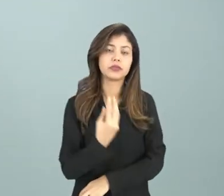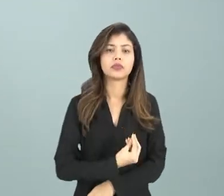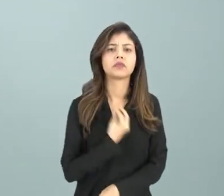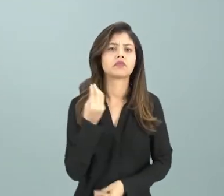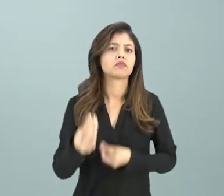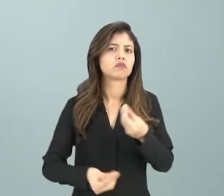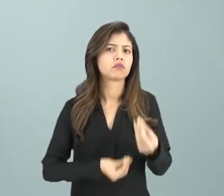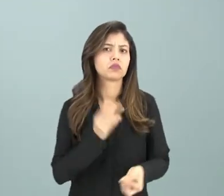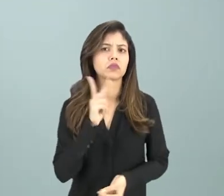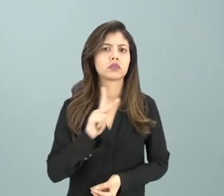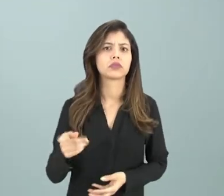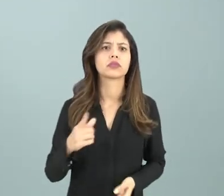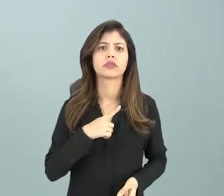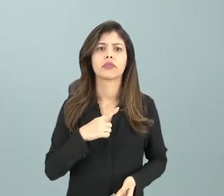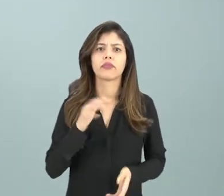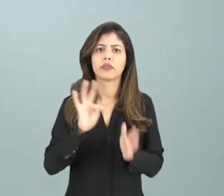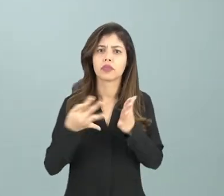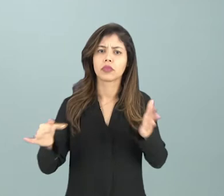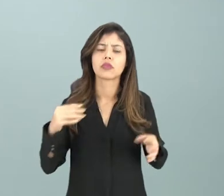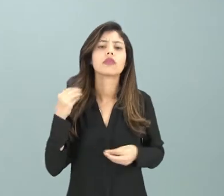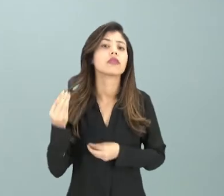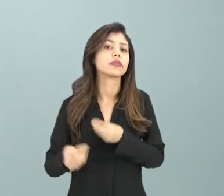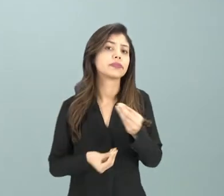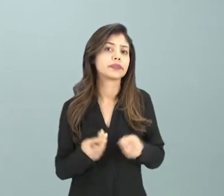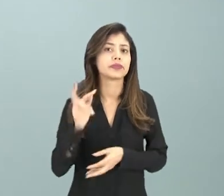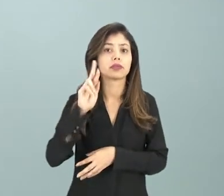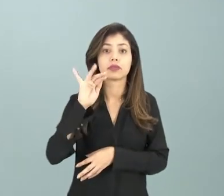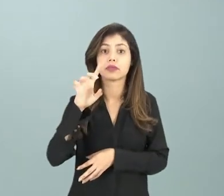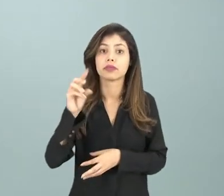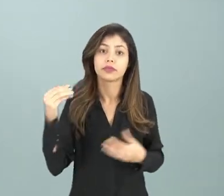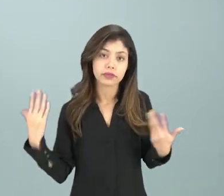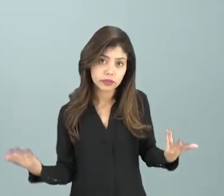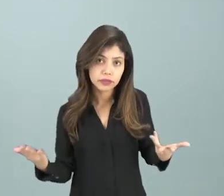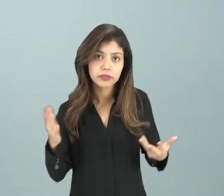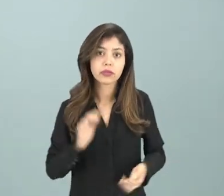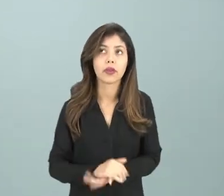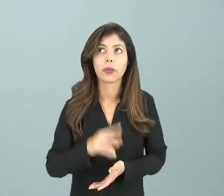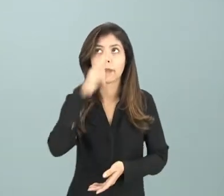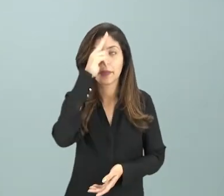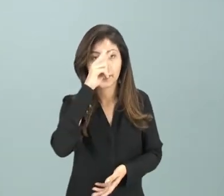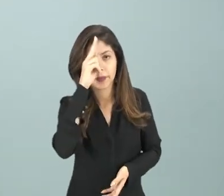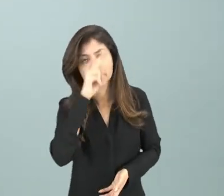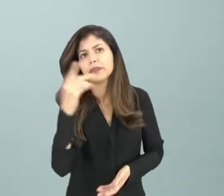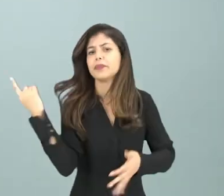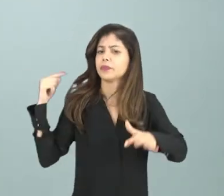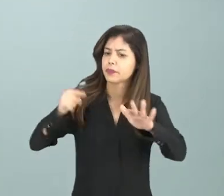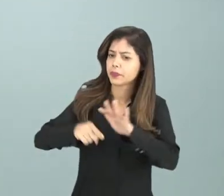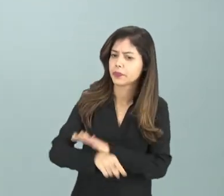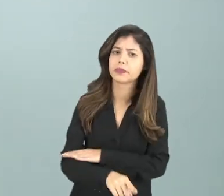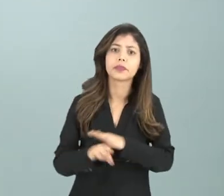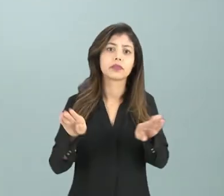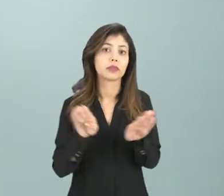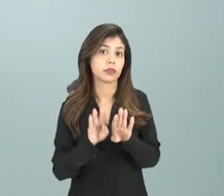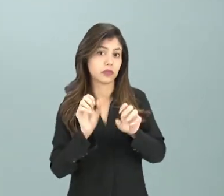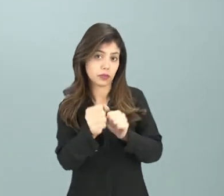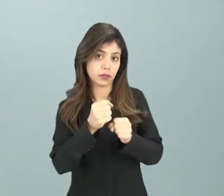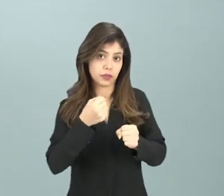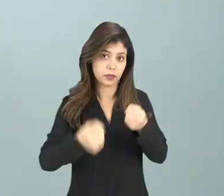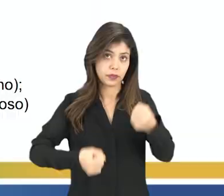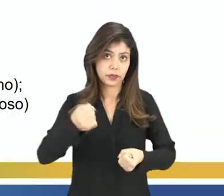Professor como que é como que funciona é o efeito estufa se lembra quando você entra no carro